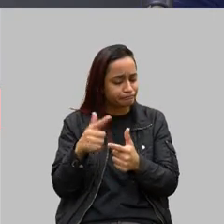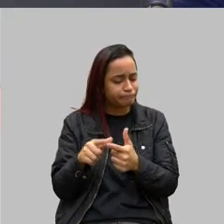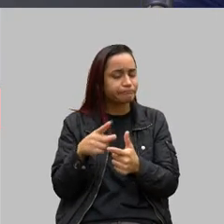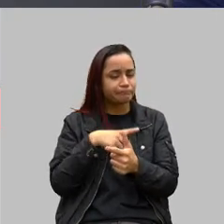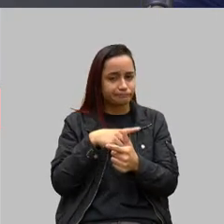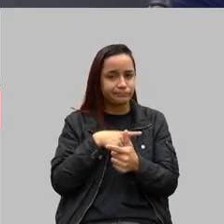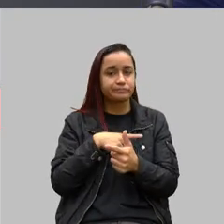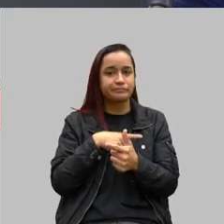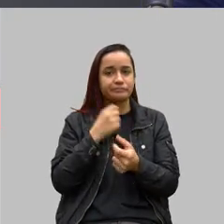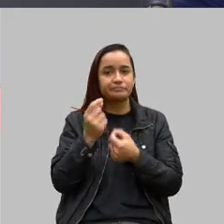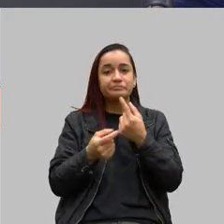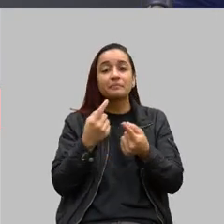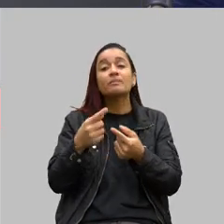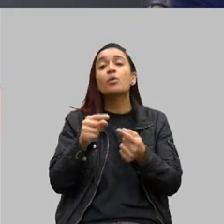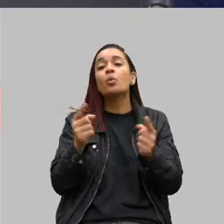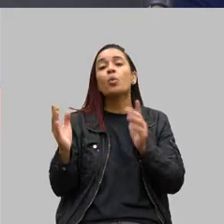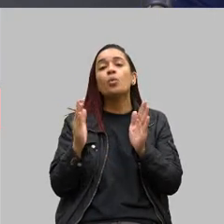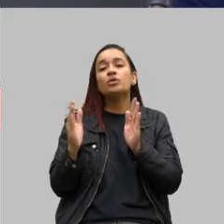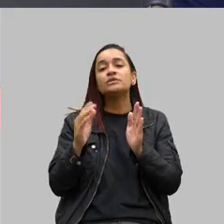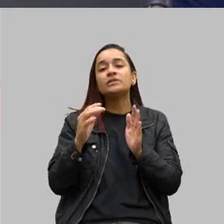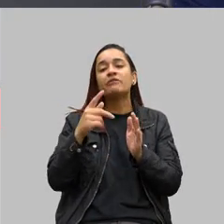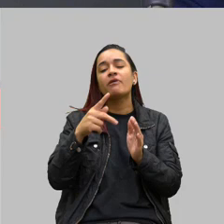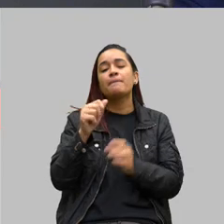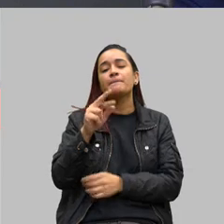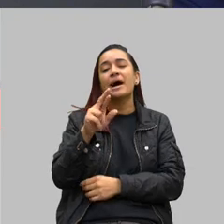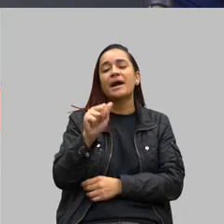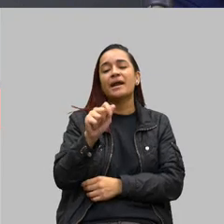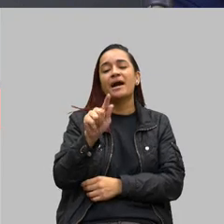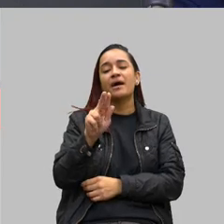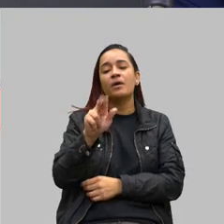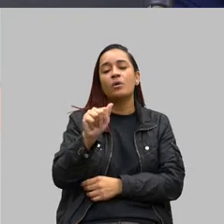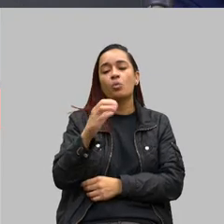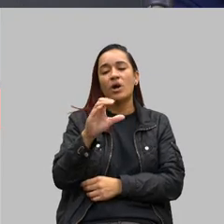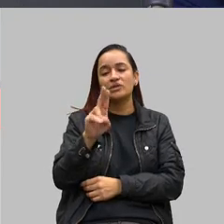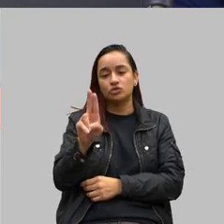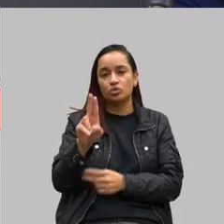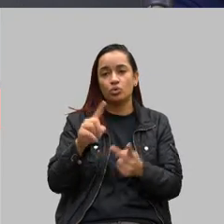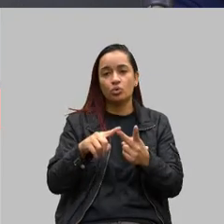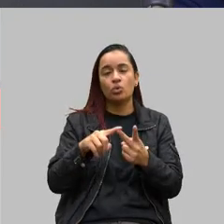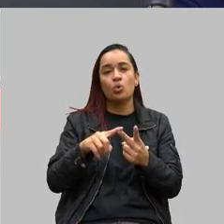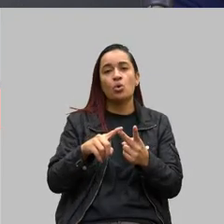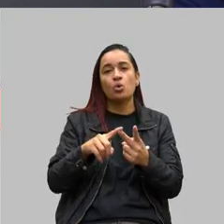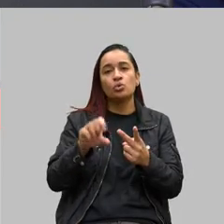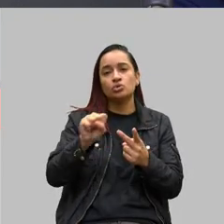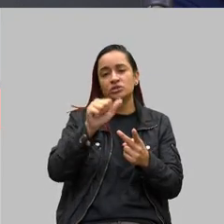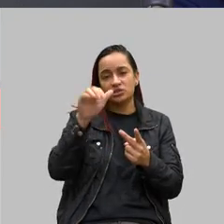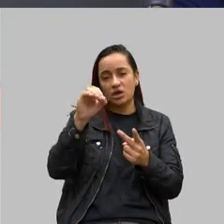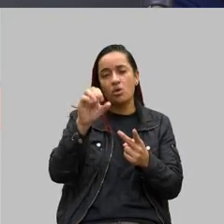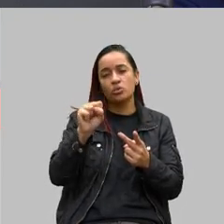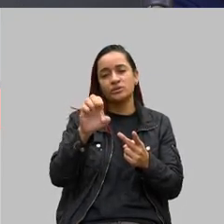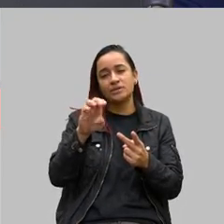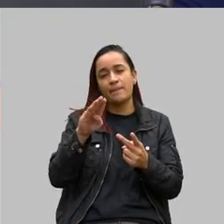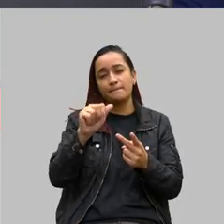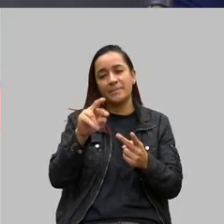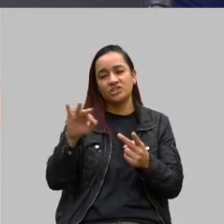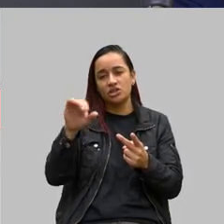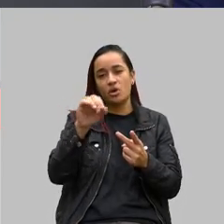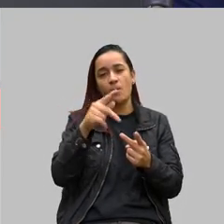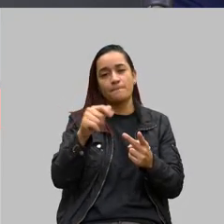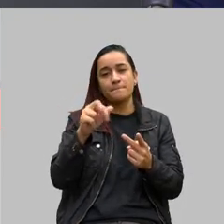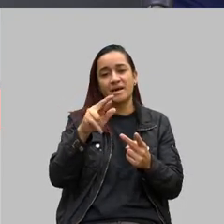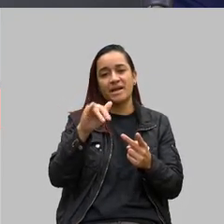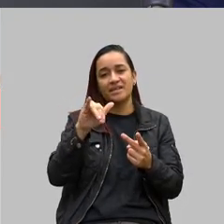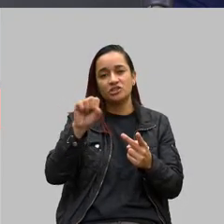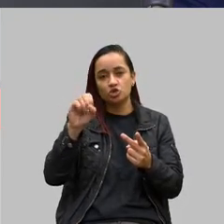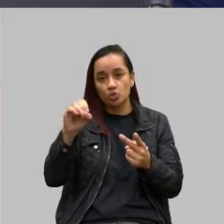lá no caso do trio de ariado Paraguaçu e São Sebastião do Paraíso o Juruaia eu acabei de perguntar pra